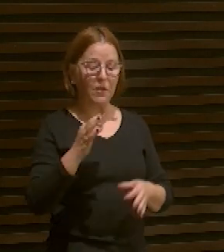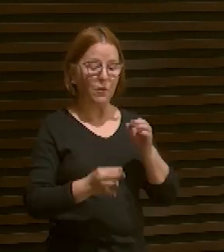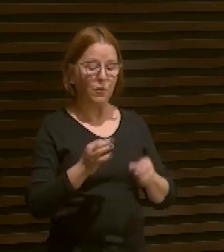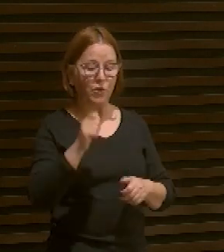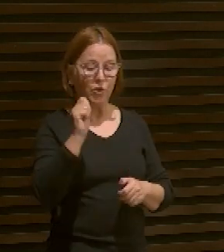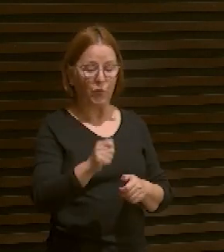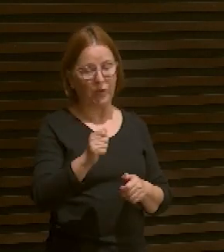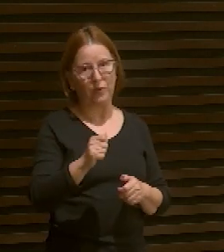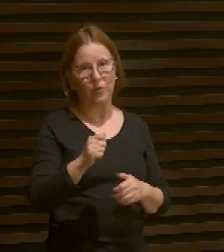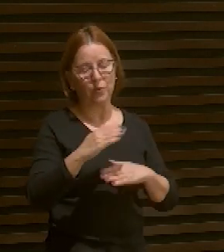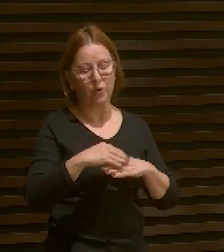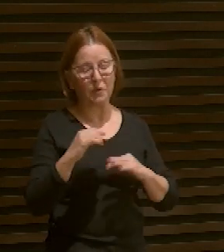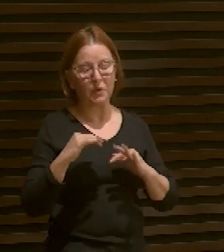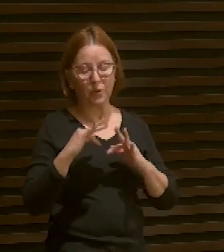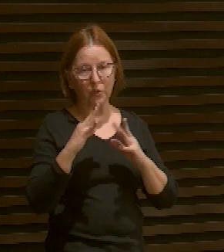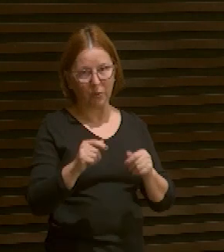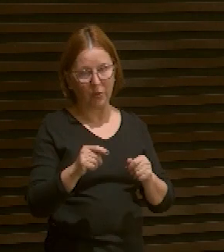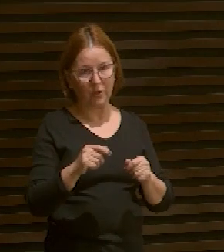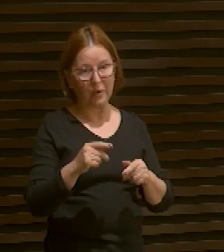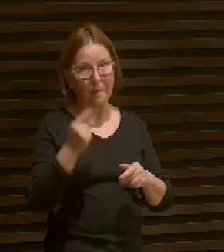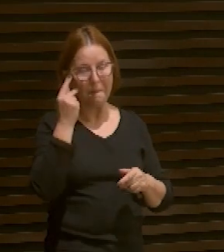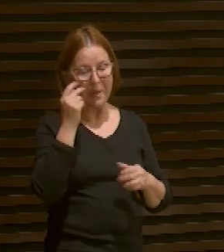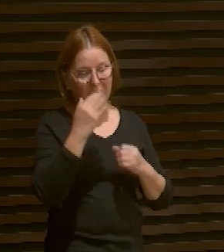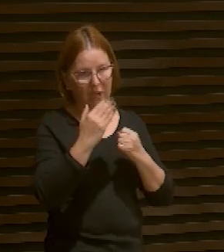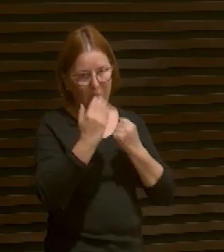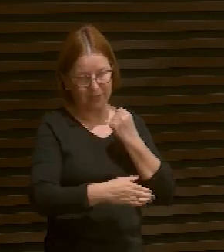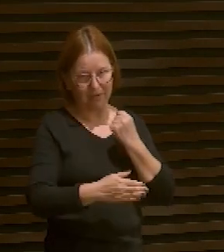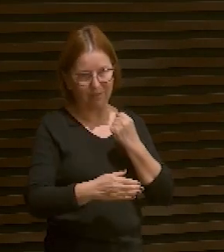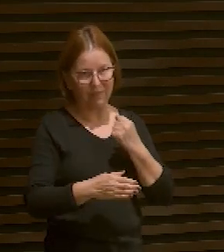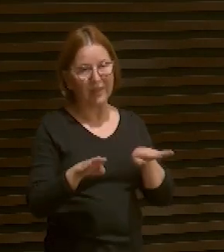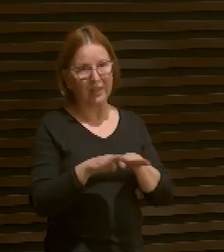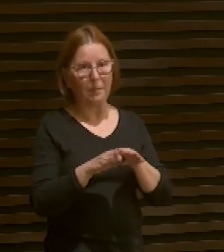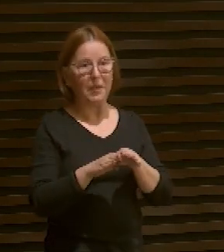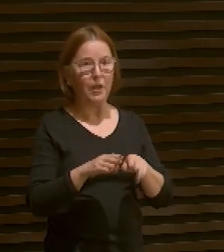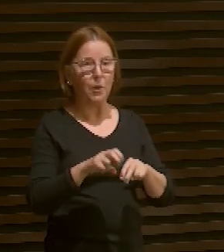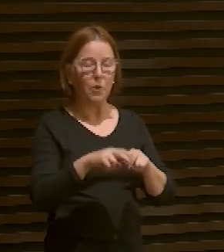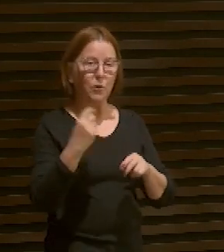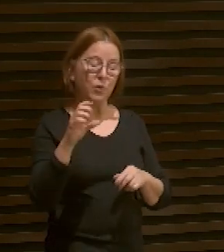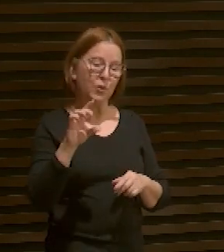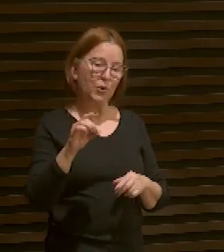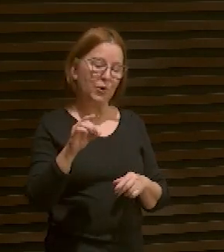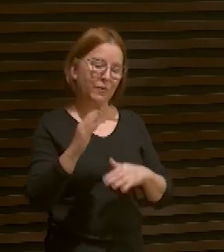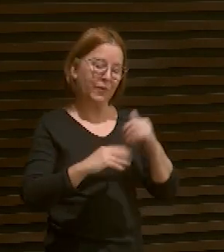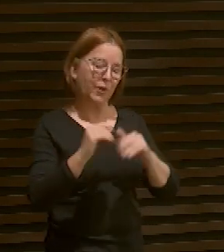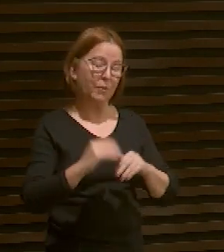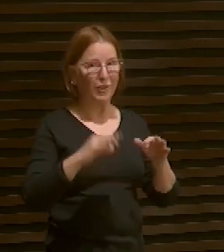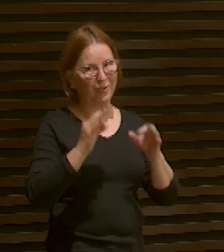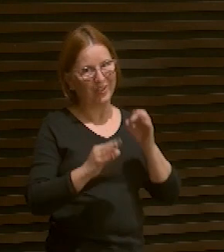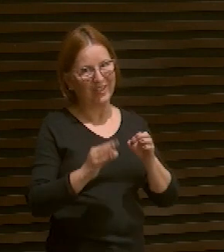condenação, assim também por um só ato de justiça veio a graça sobre todos os homens para que